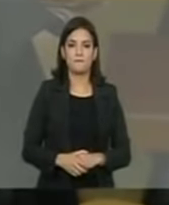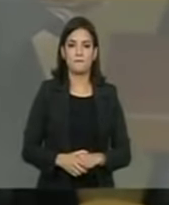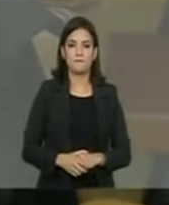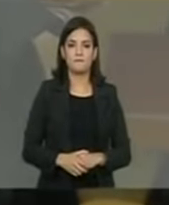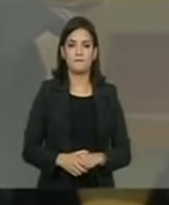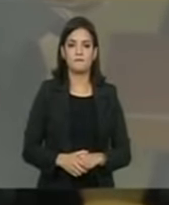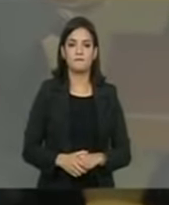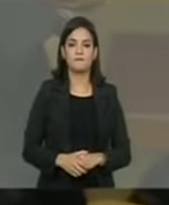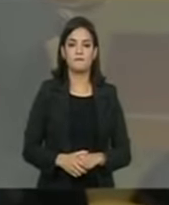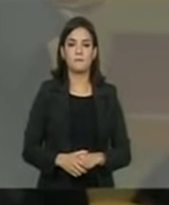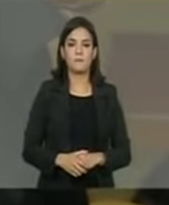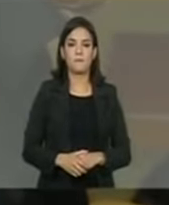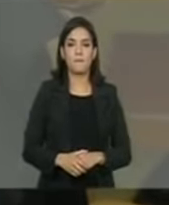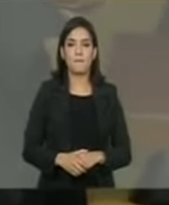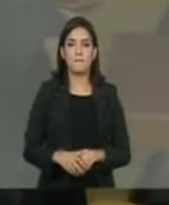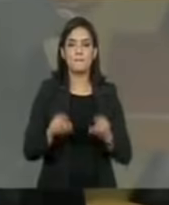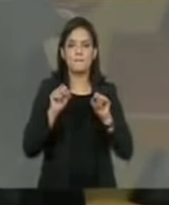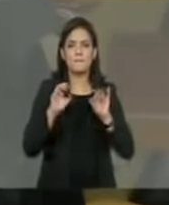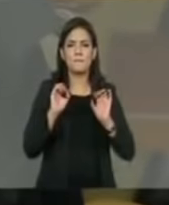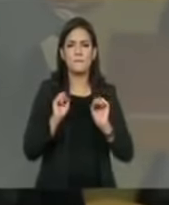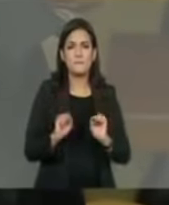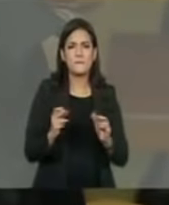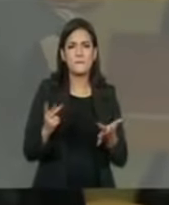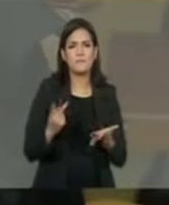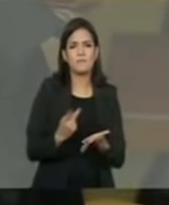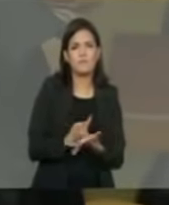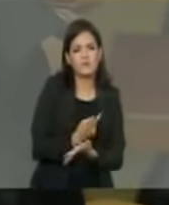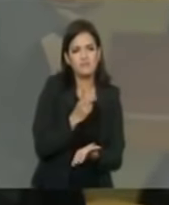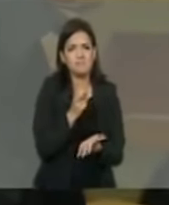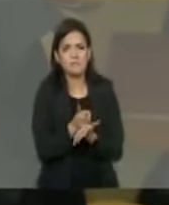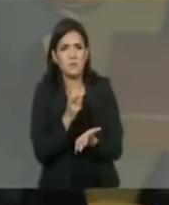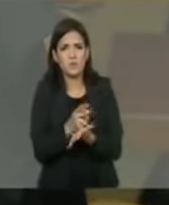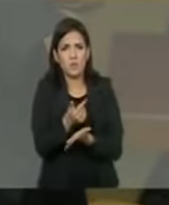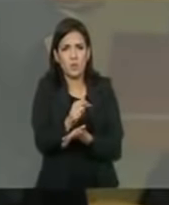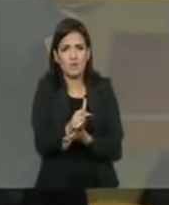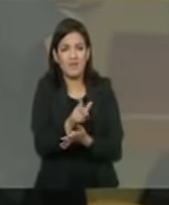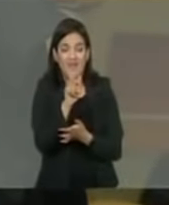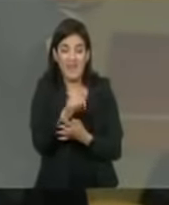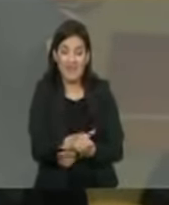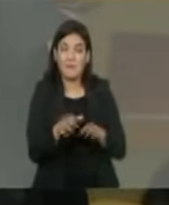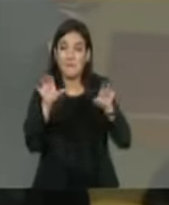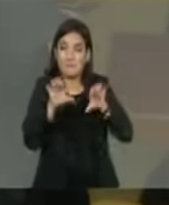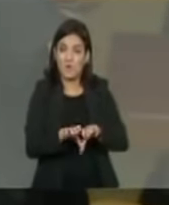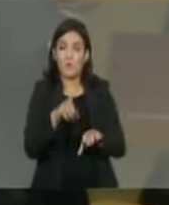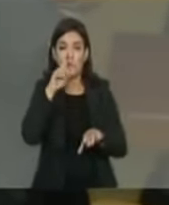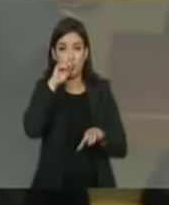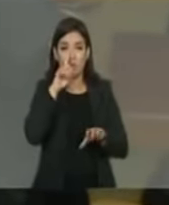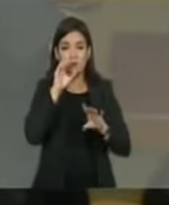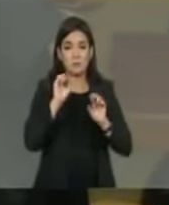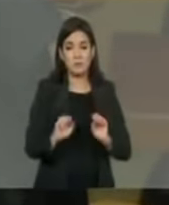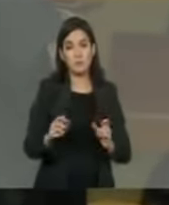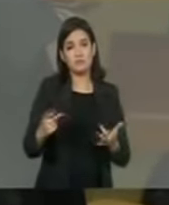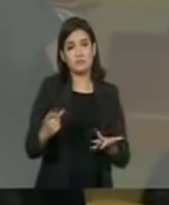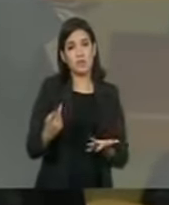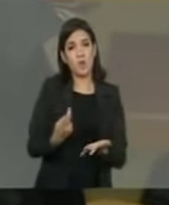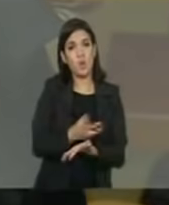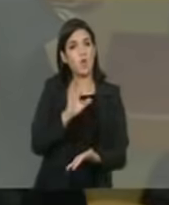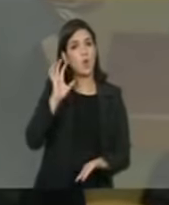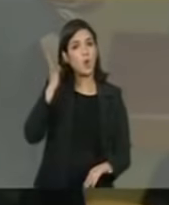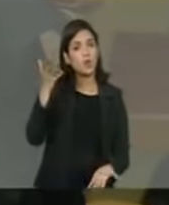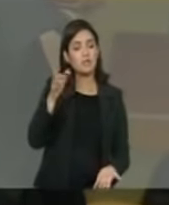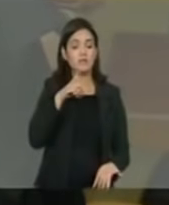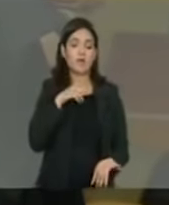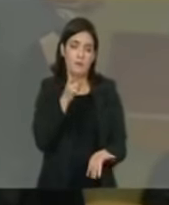grau de instabilidade aqui é obviamente muito maior pode ser que o pronunciamento venha a prevalecer